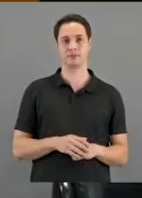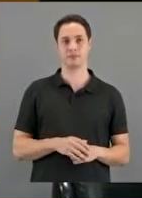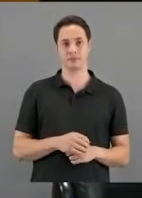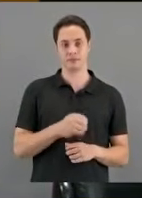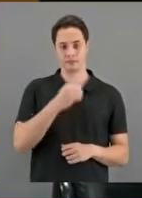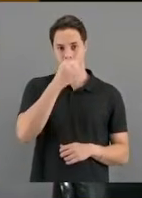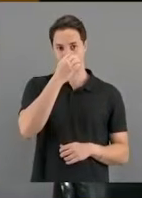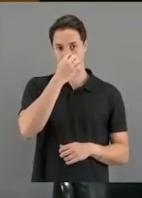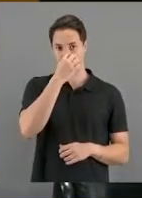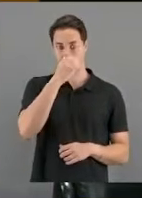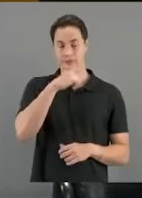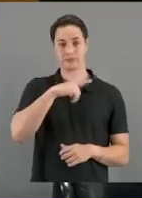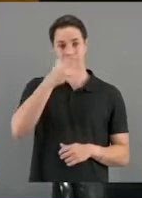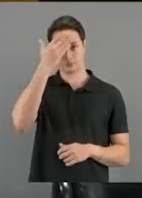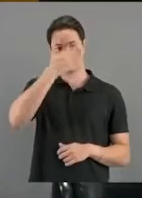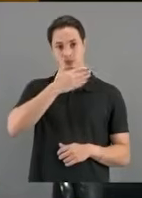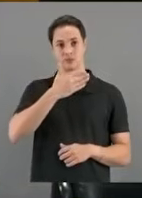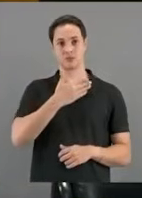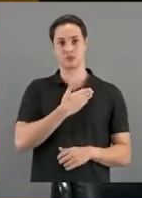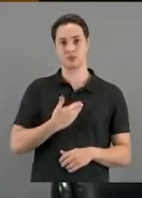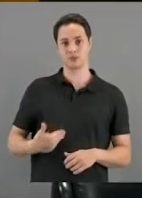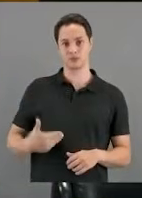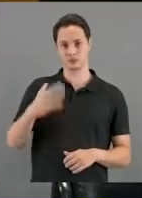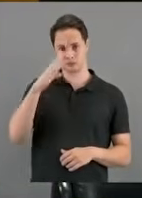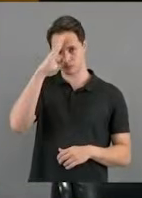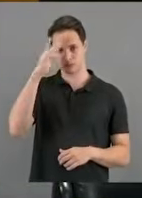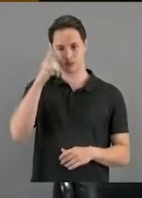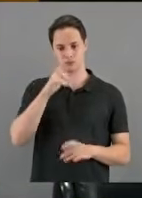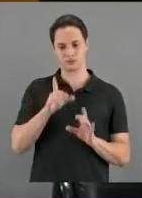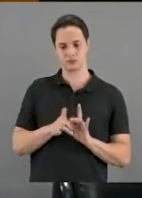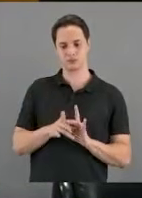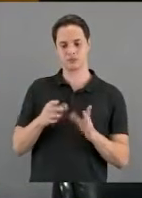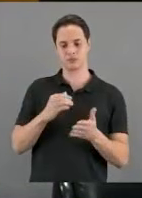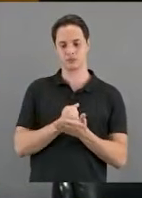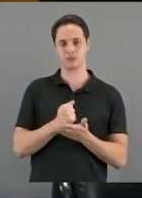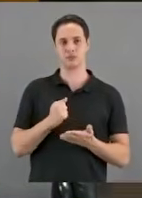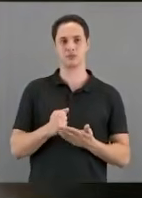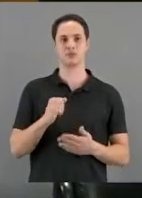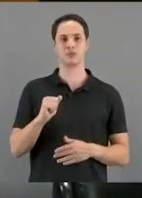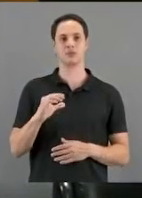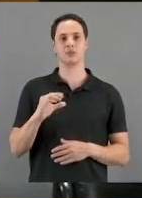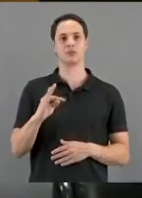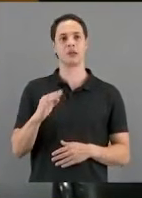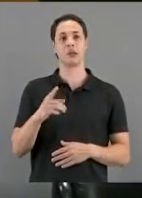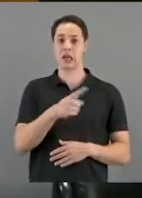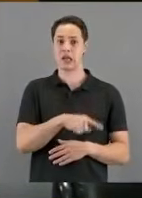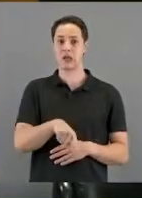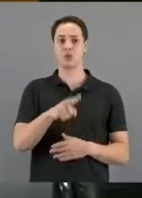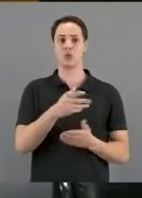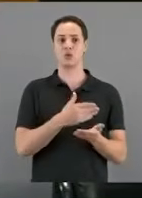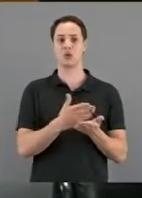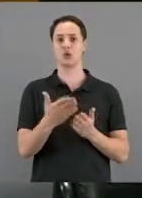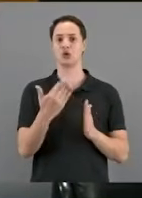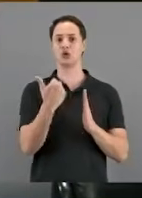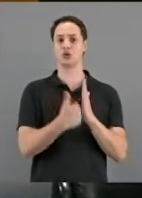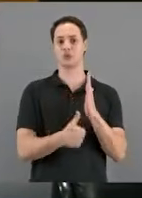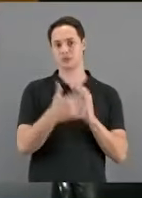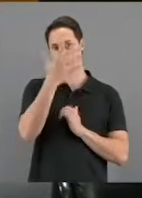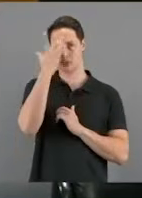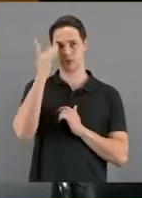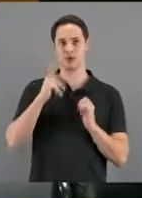Está aqui a prova que foi o governo Bolsonaro que concedeu o ACT para que eles pudessem começar a descontar